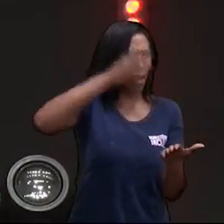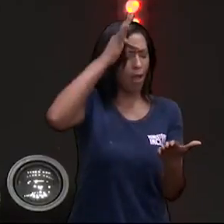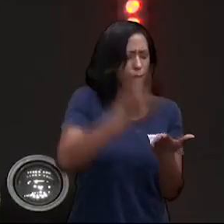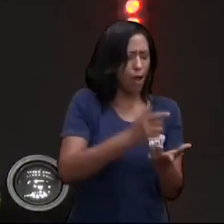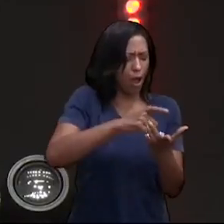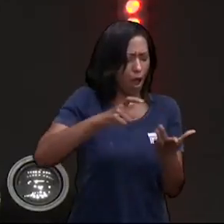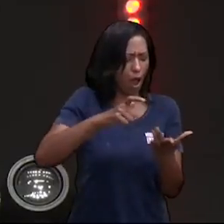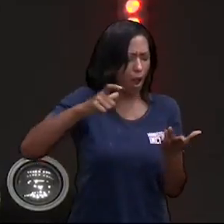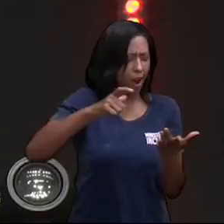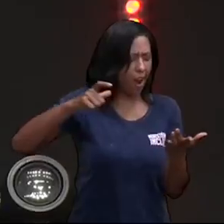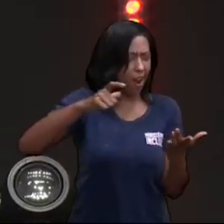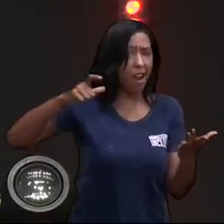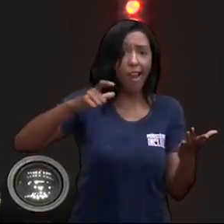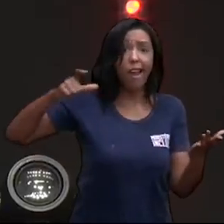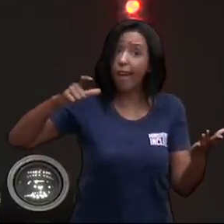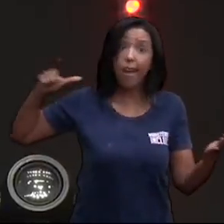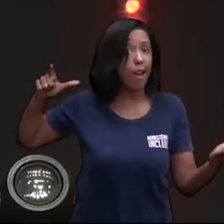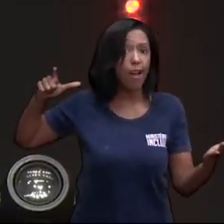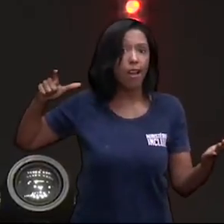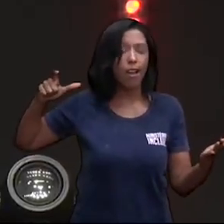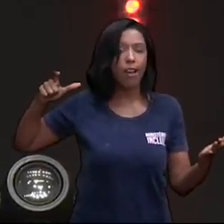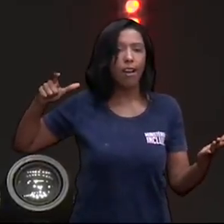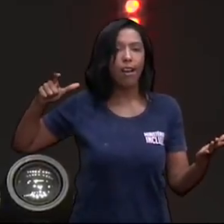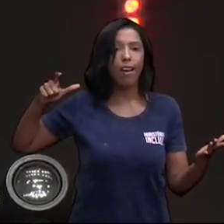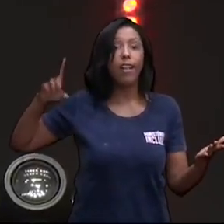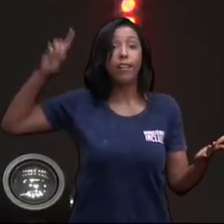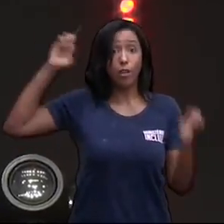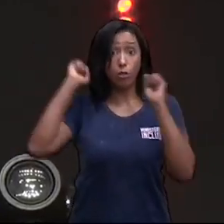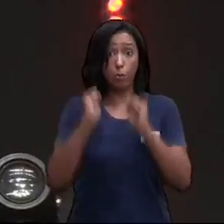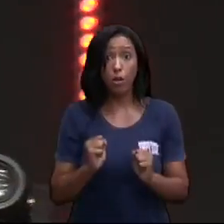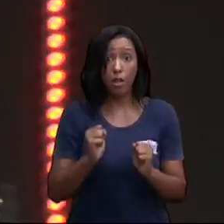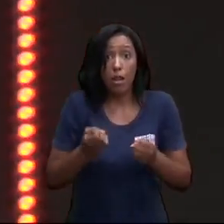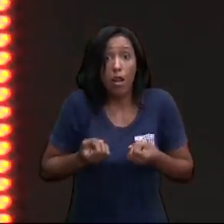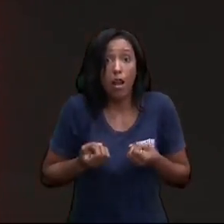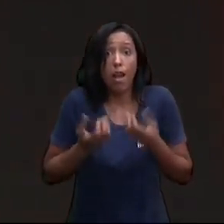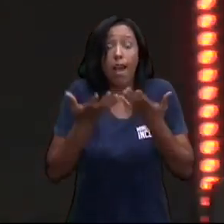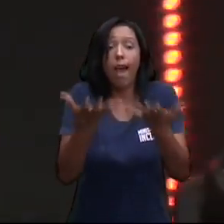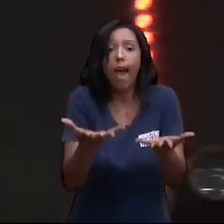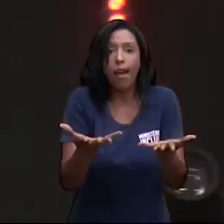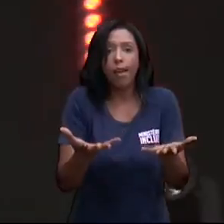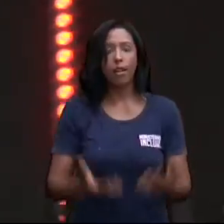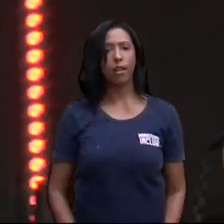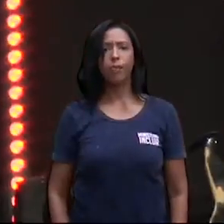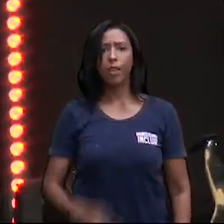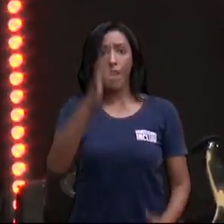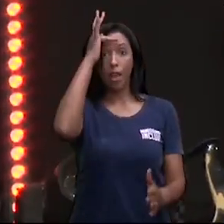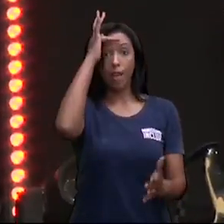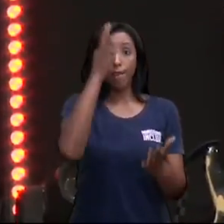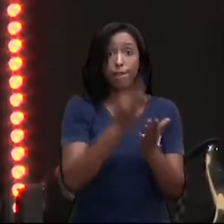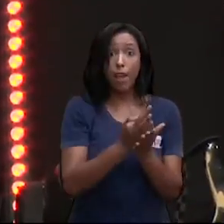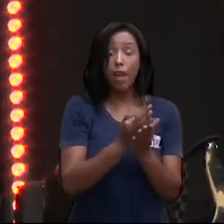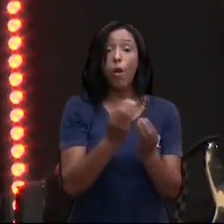o poder de Deus é liberado e sempre que a palavra de Deus é exposta a fé